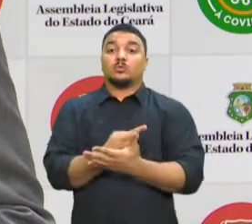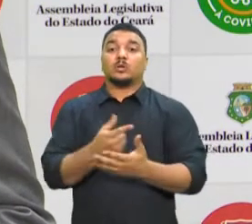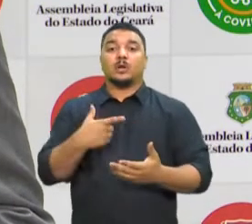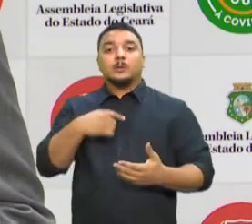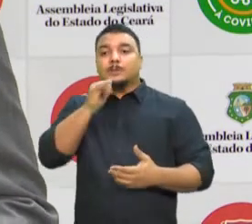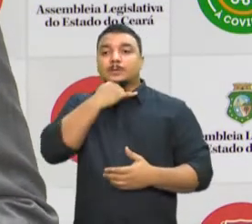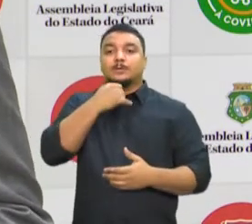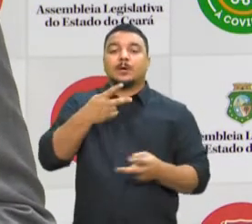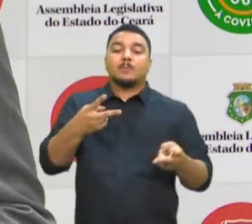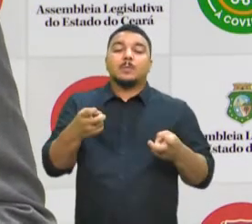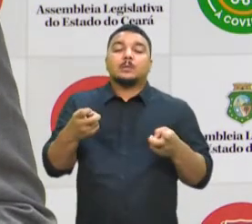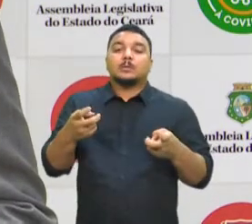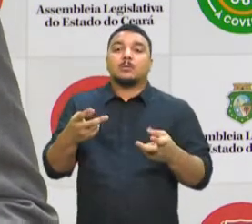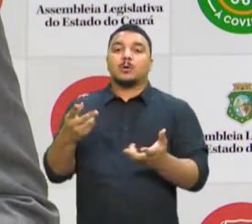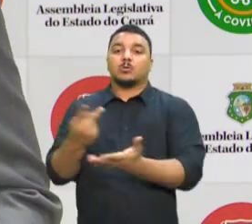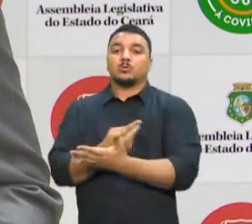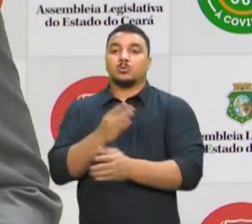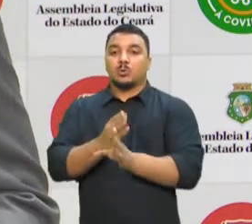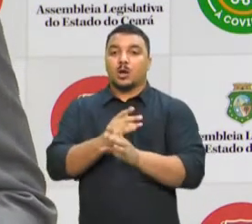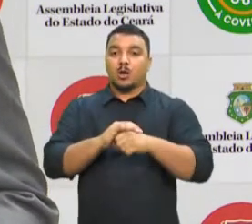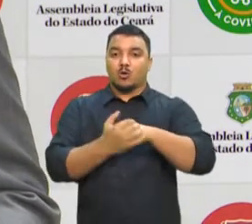por conta da Covid,